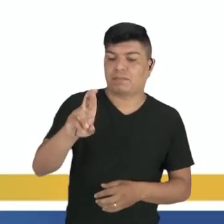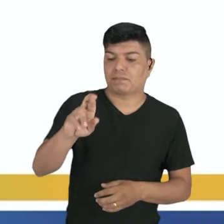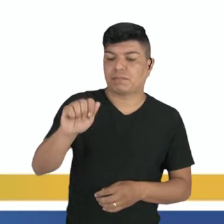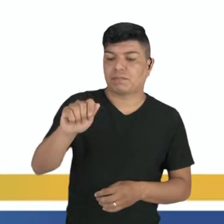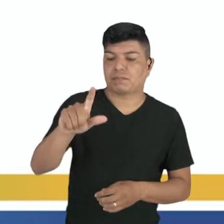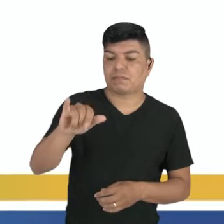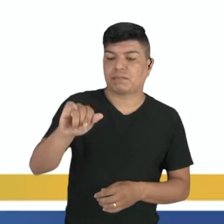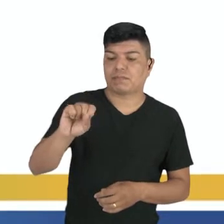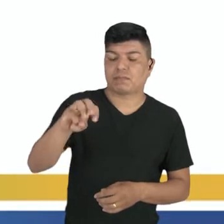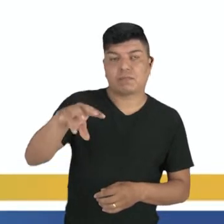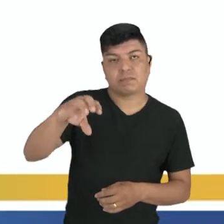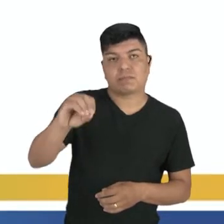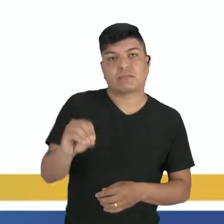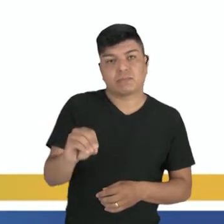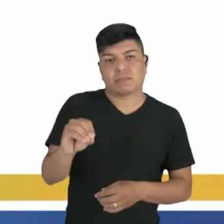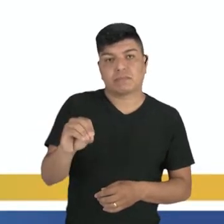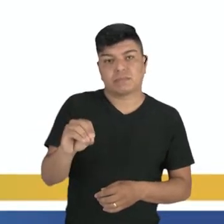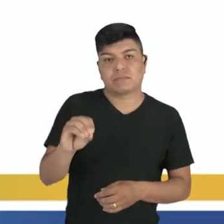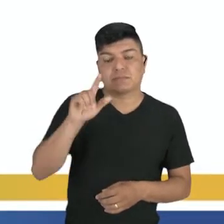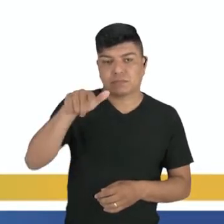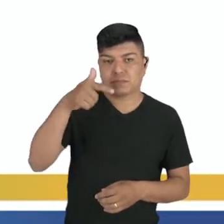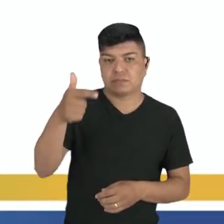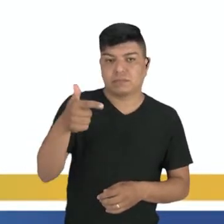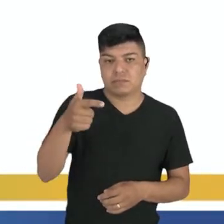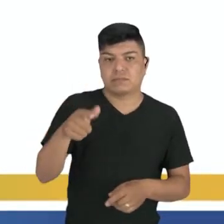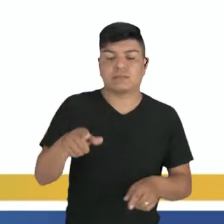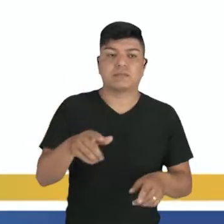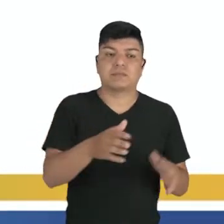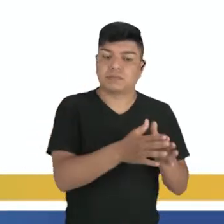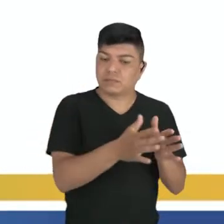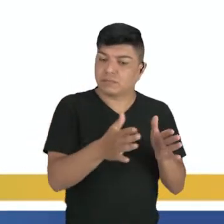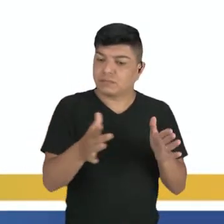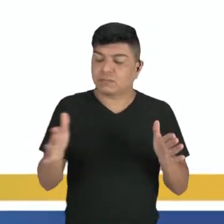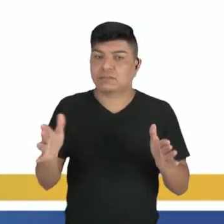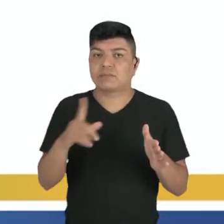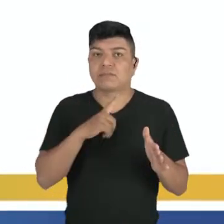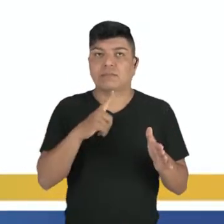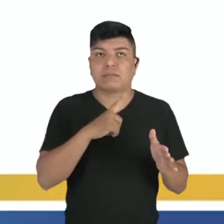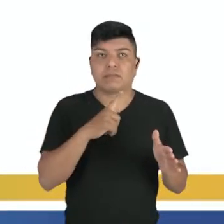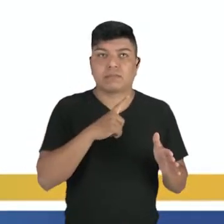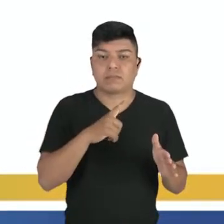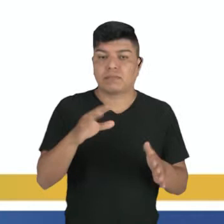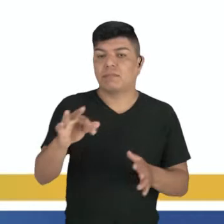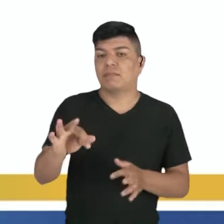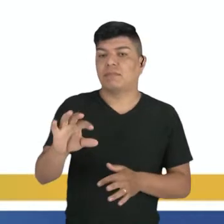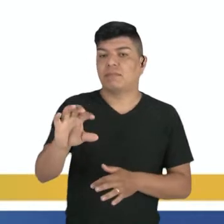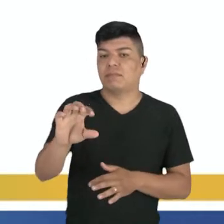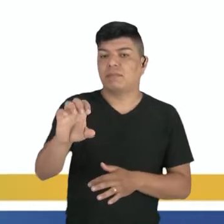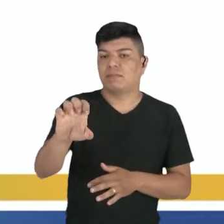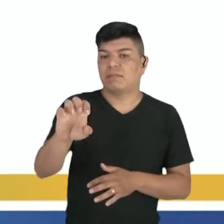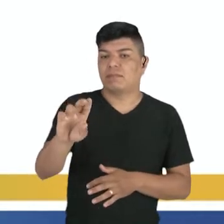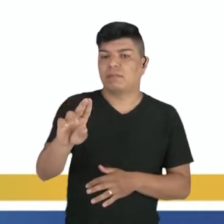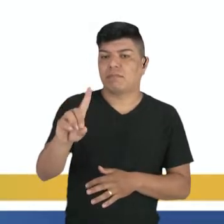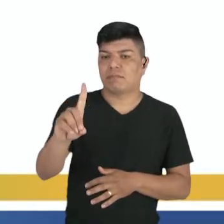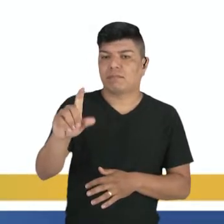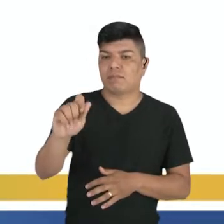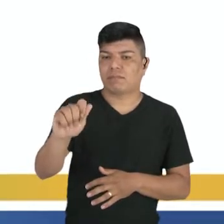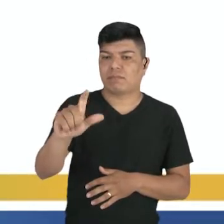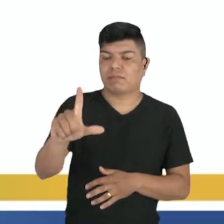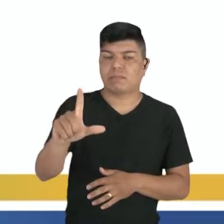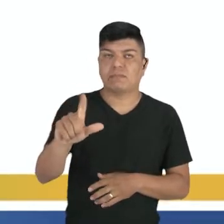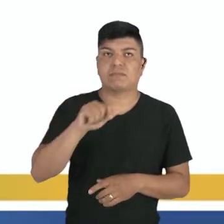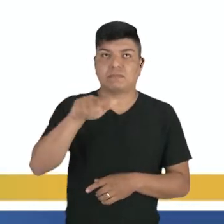também. Além disso, outro aspecto do período é a questão do quê? Do feudalismo e das relações